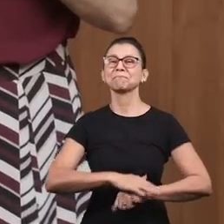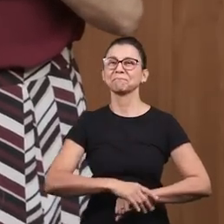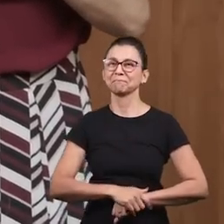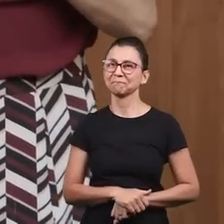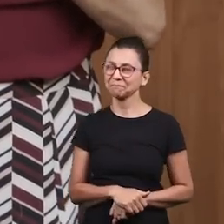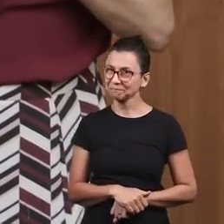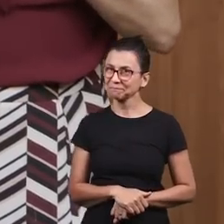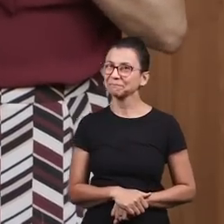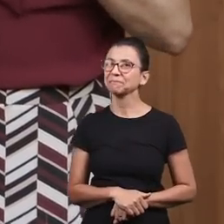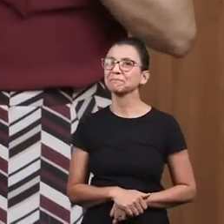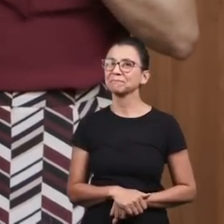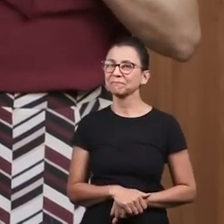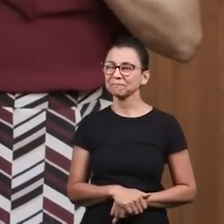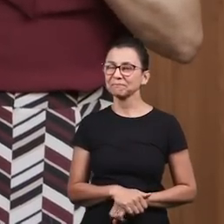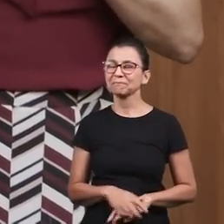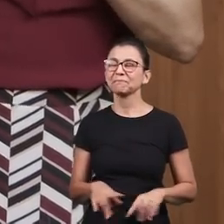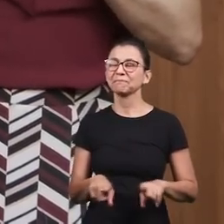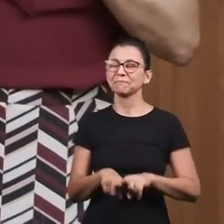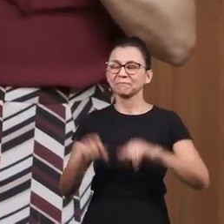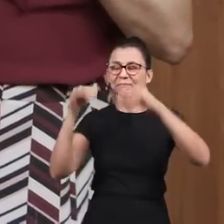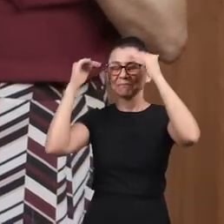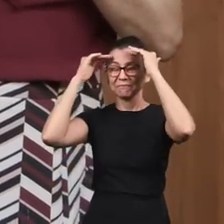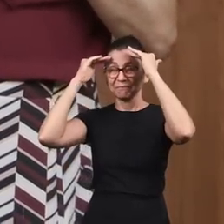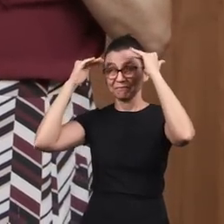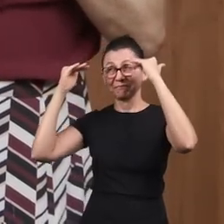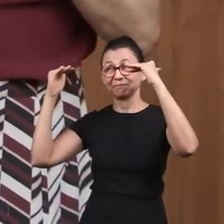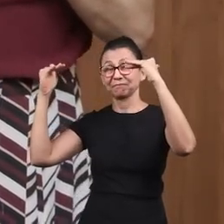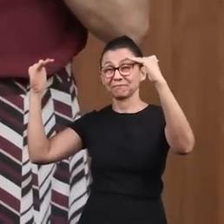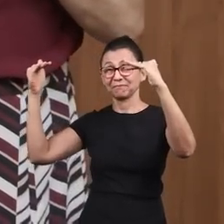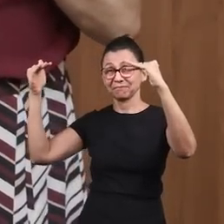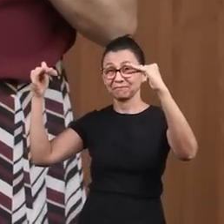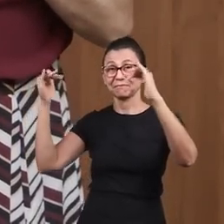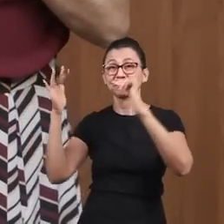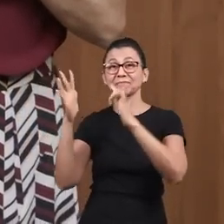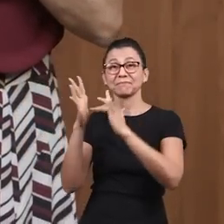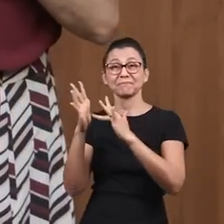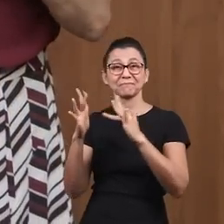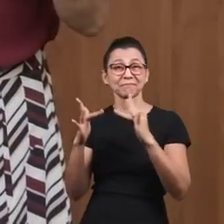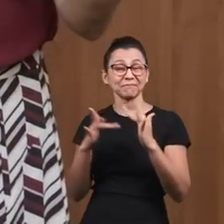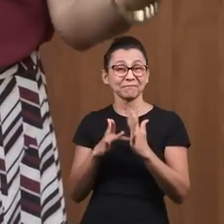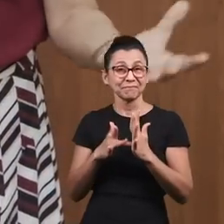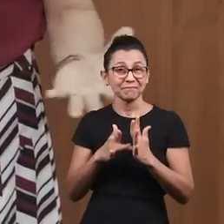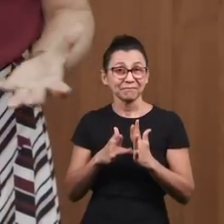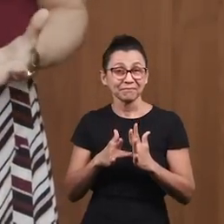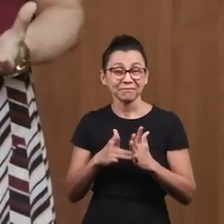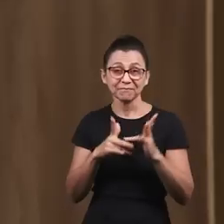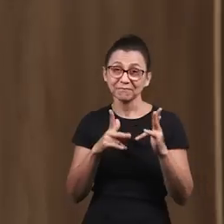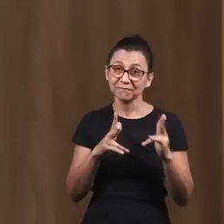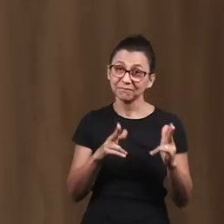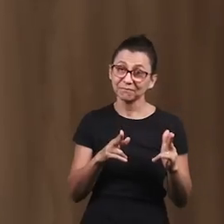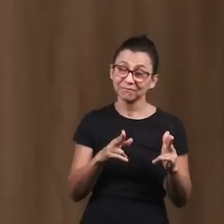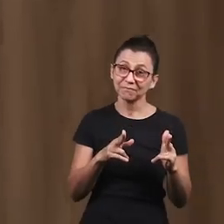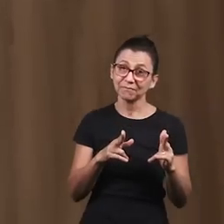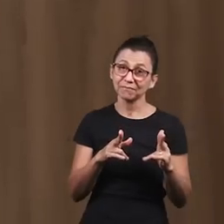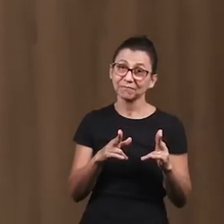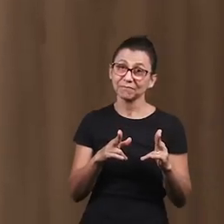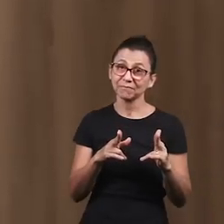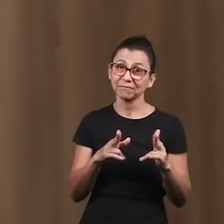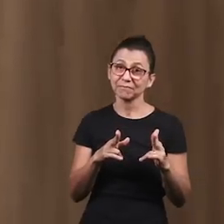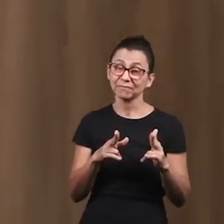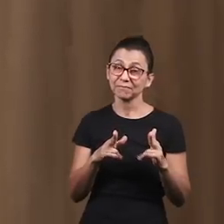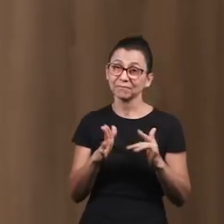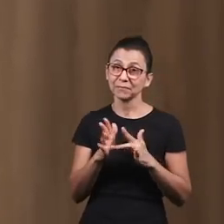nosso coração e guardar o exemplo de obediência, é isso. Como Jesus obedeceu a Deus